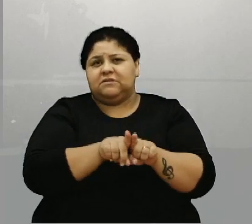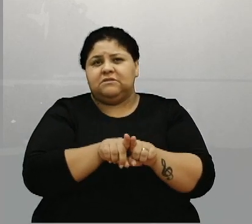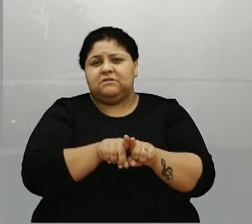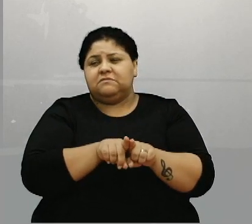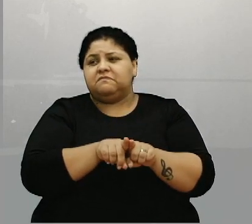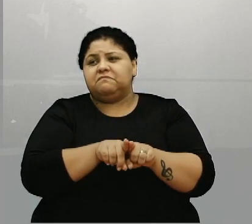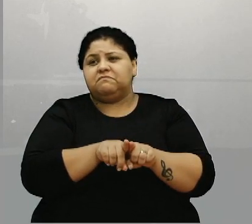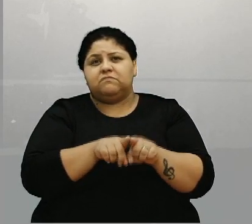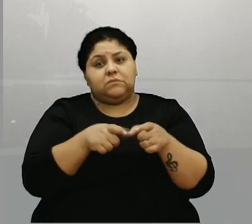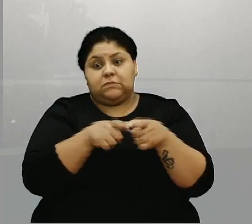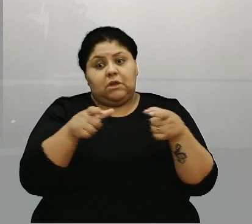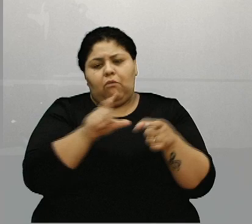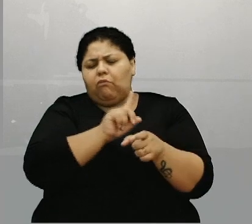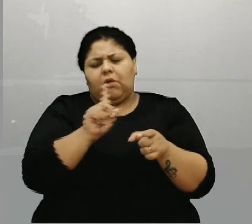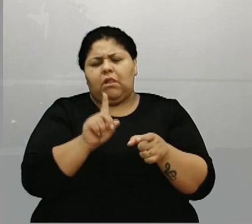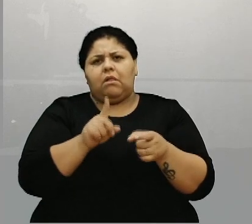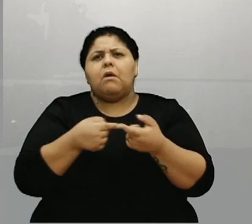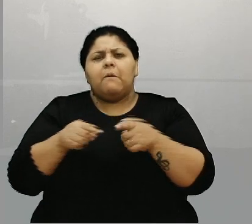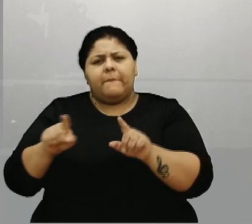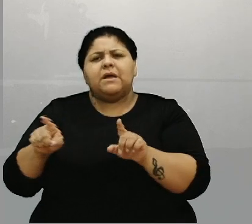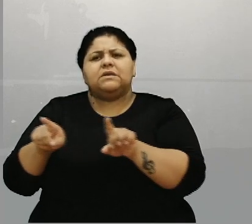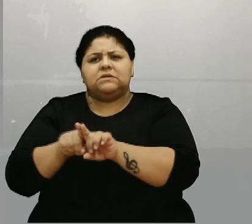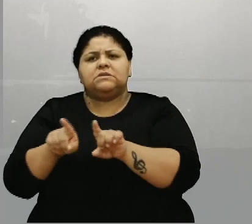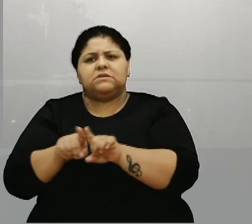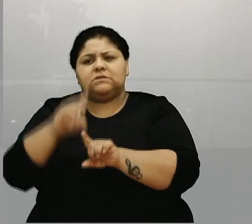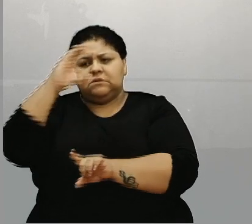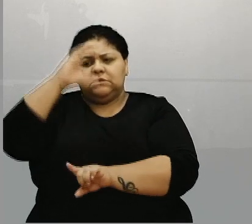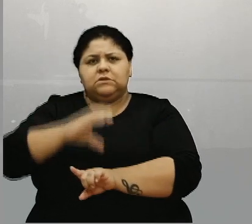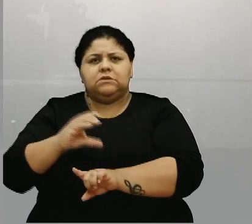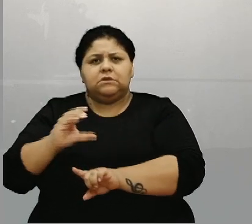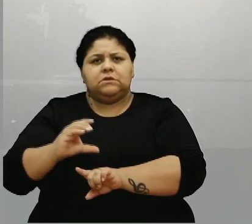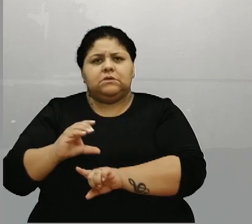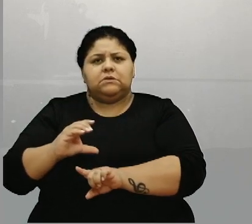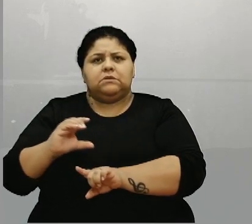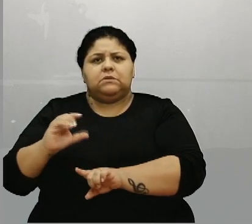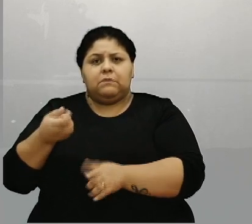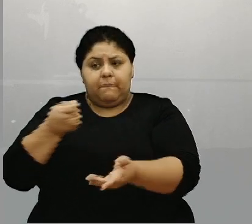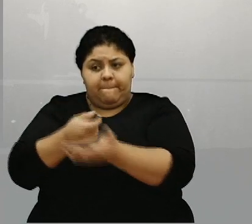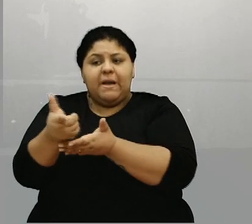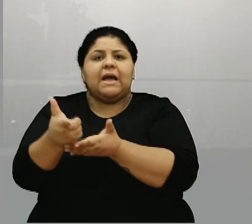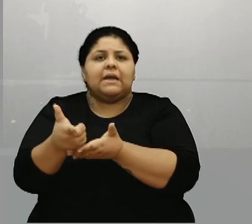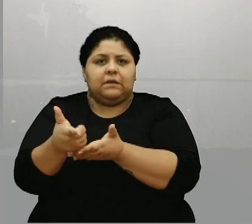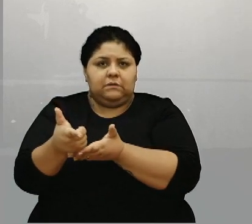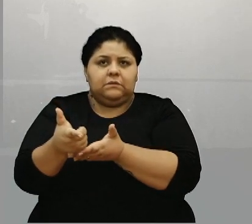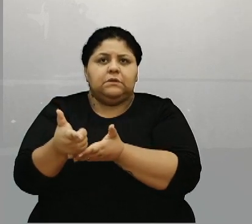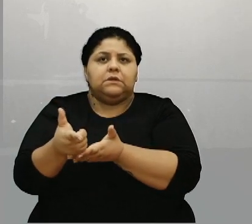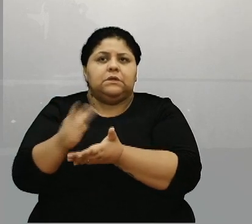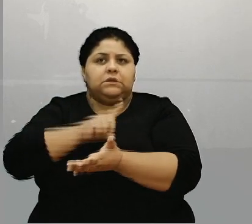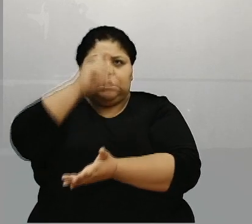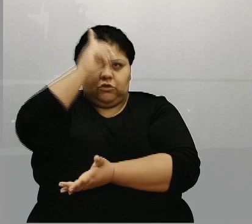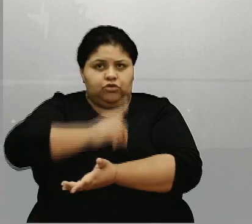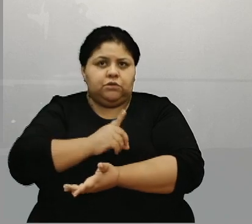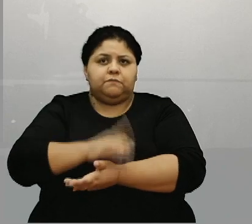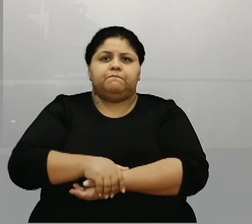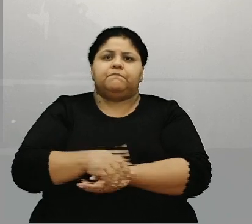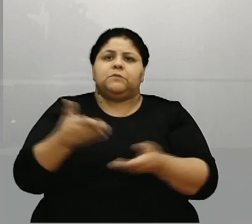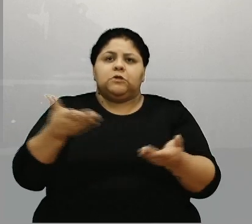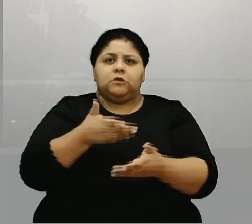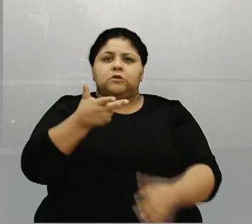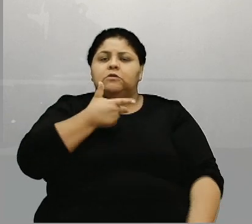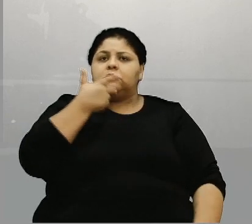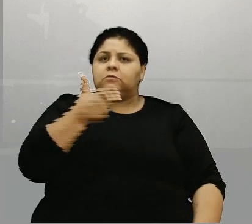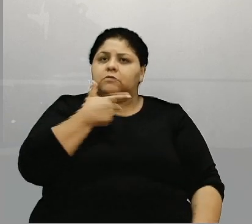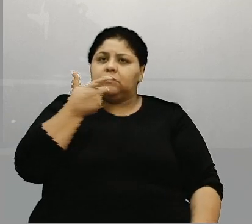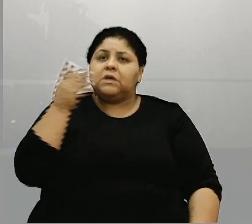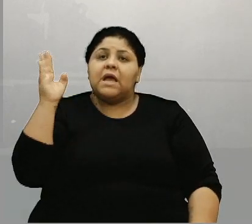tão grandiosos, mas que também o cidadão que contribui com seus impostos tem esse direito. Hoje a minha fala